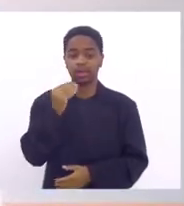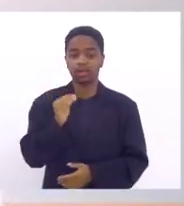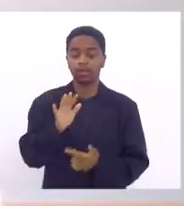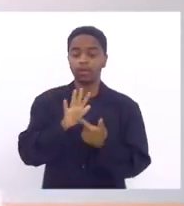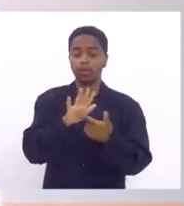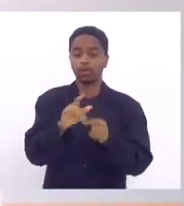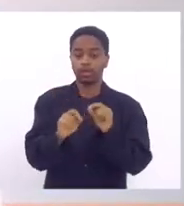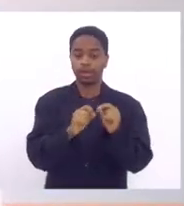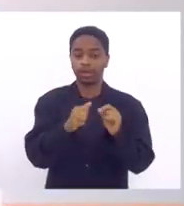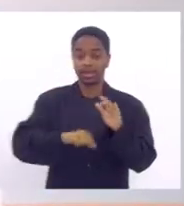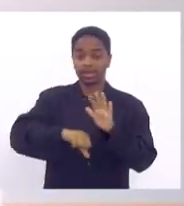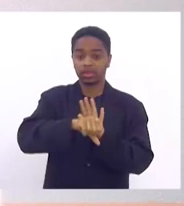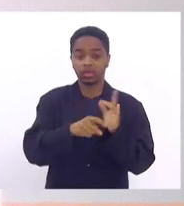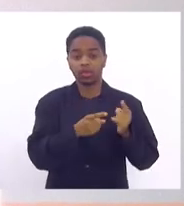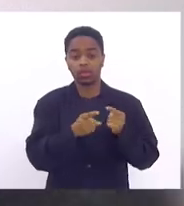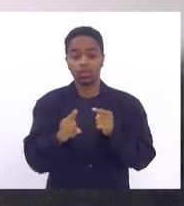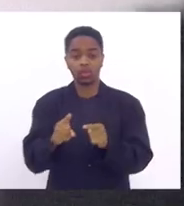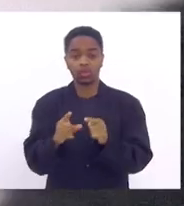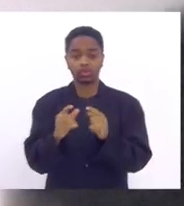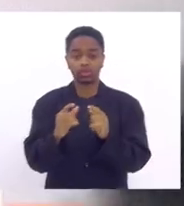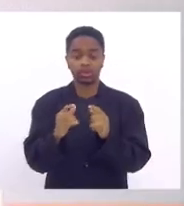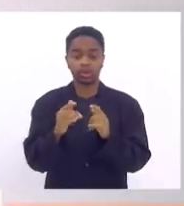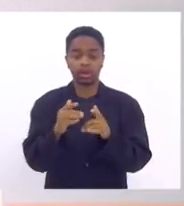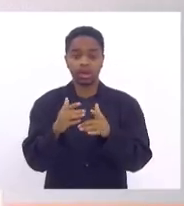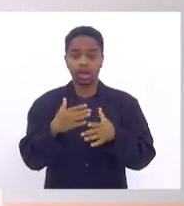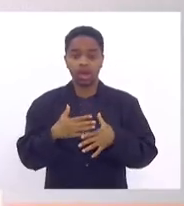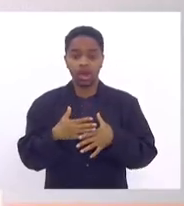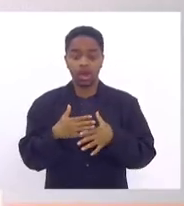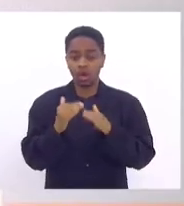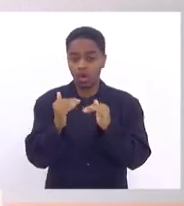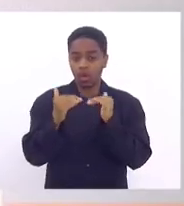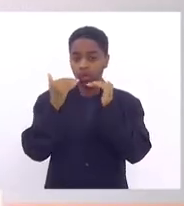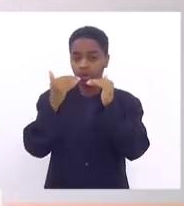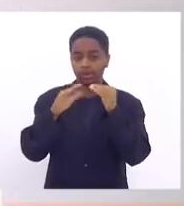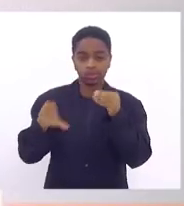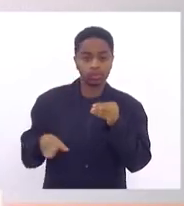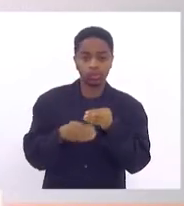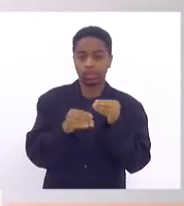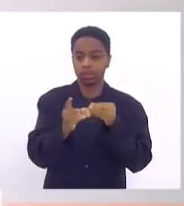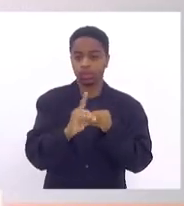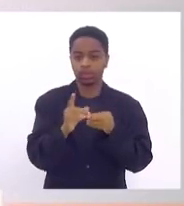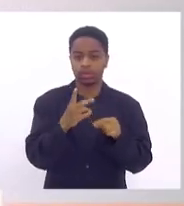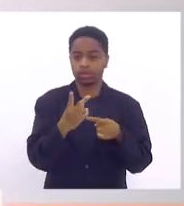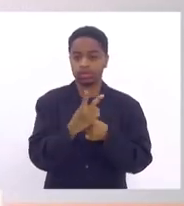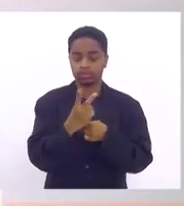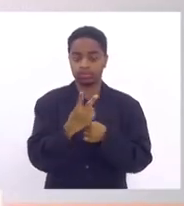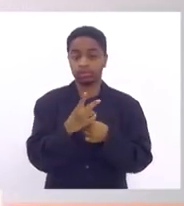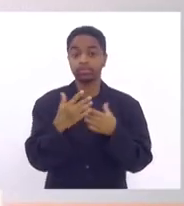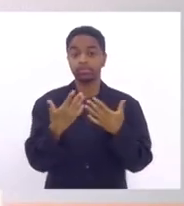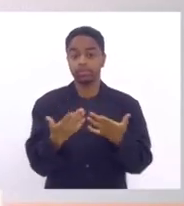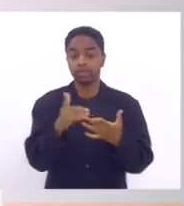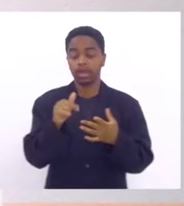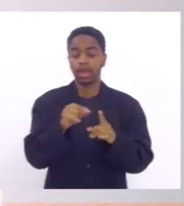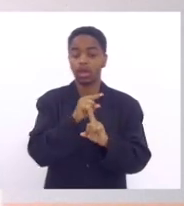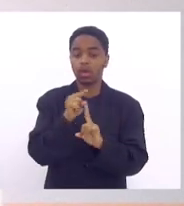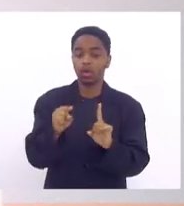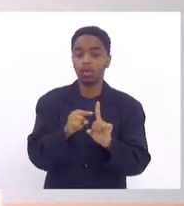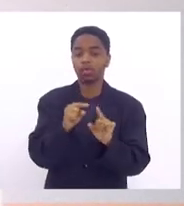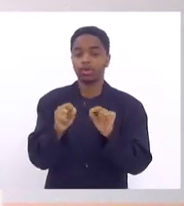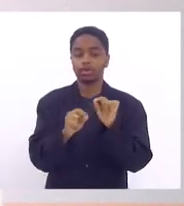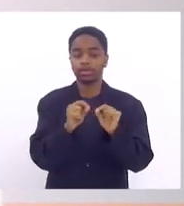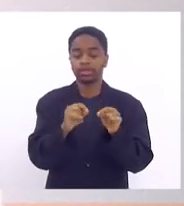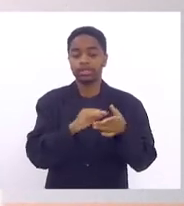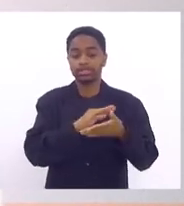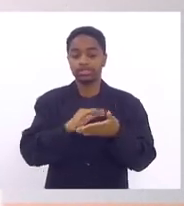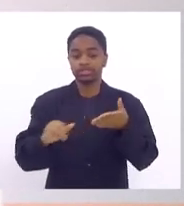que os crimes contra honra não são não são incluídos na imunidade Isto é um objetivo de tirar